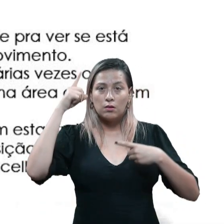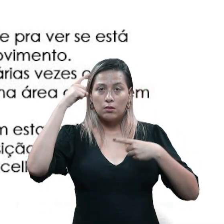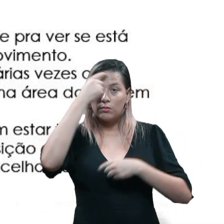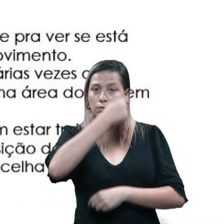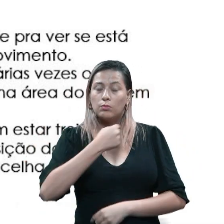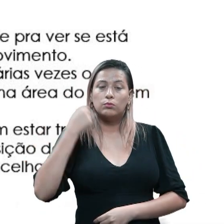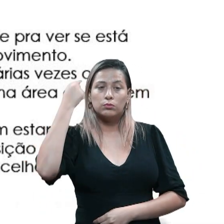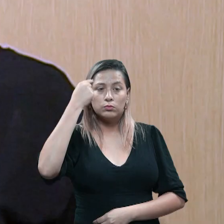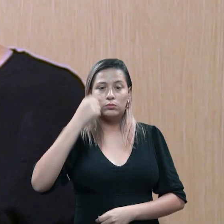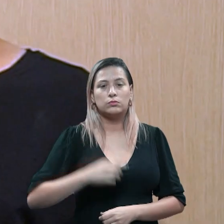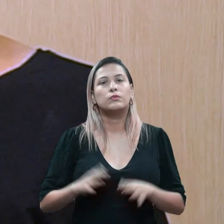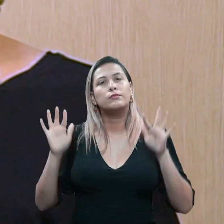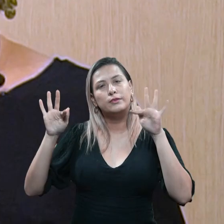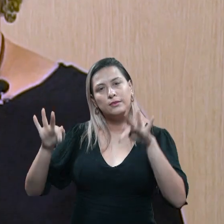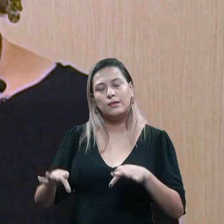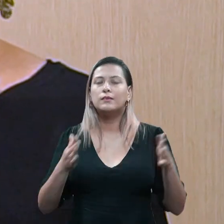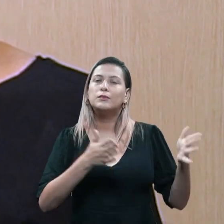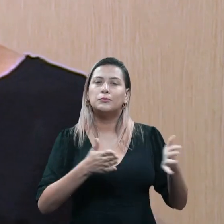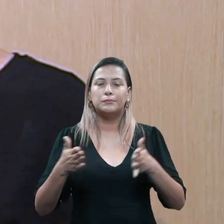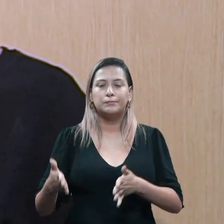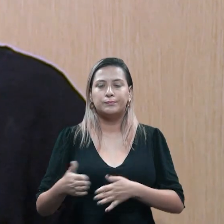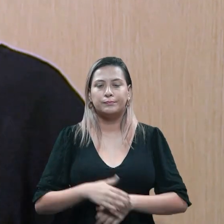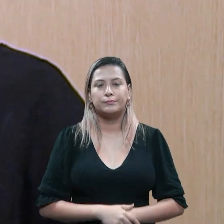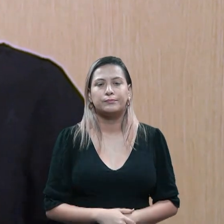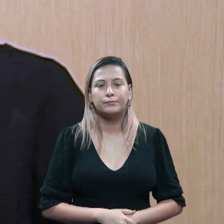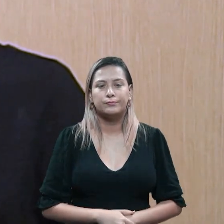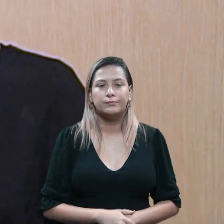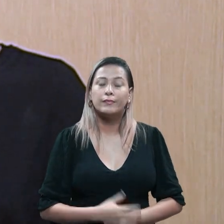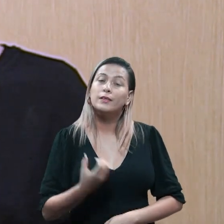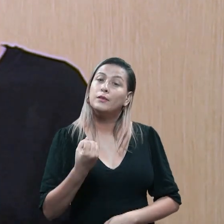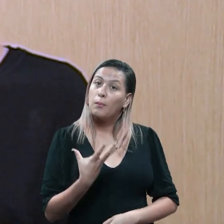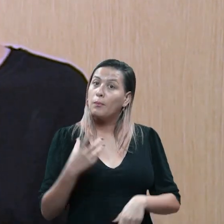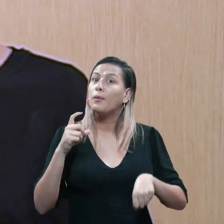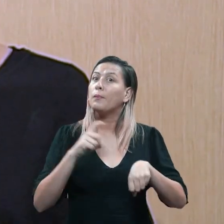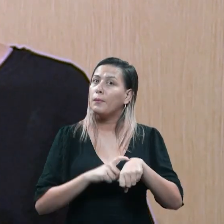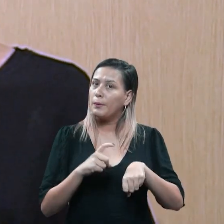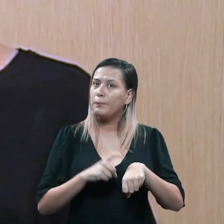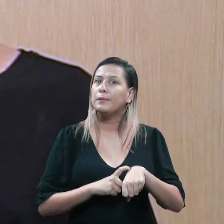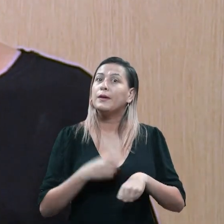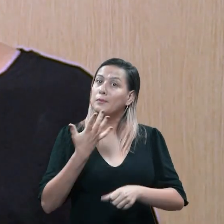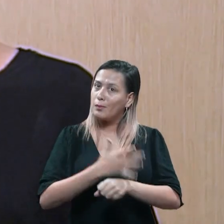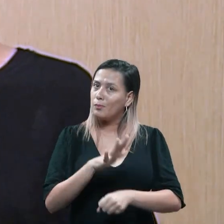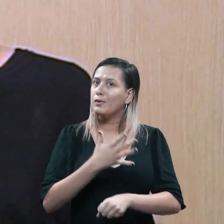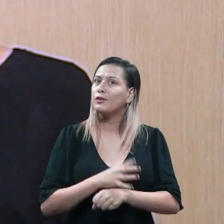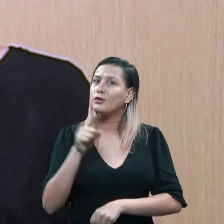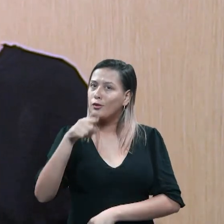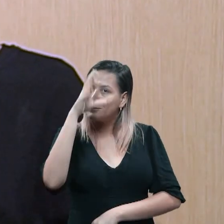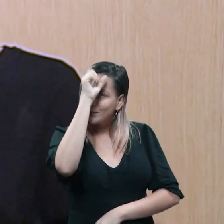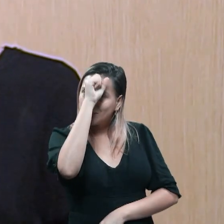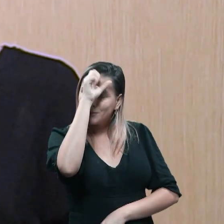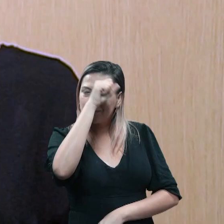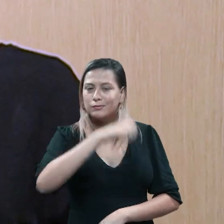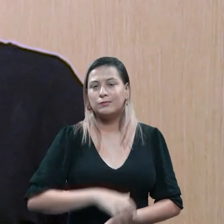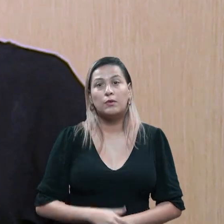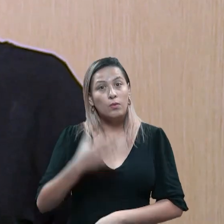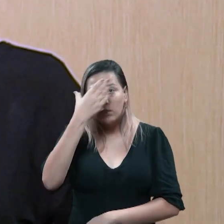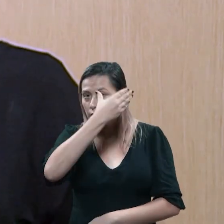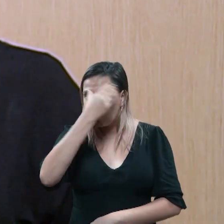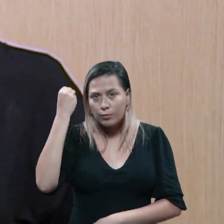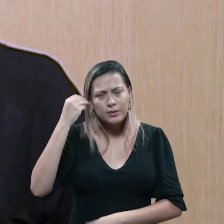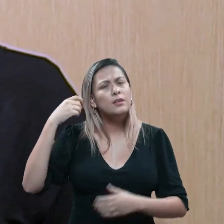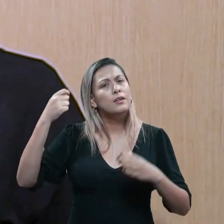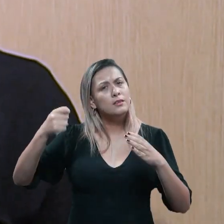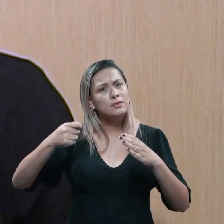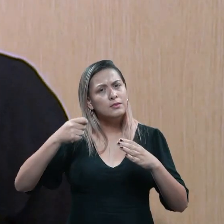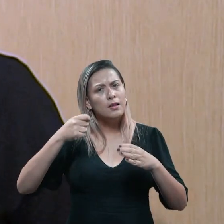face, certo? Finalizamos este módulo. Este é um bom momento para praticar o que você aprendeu. Não